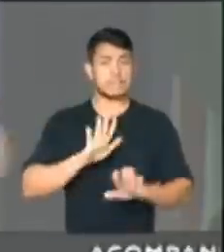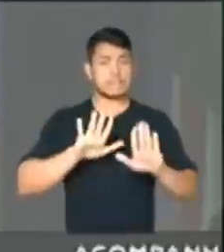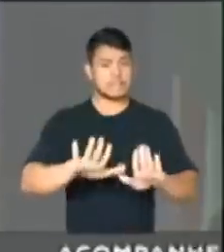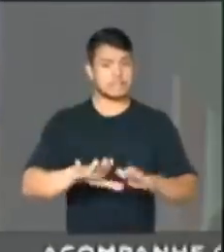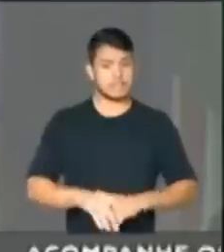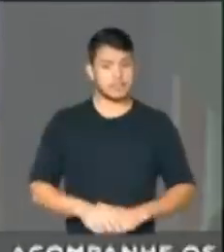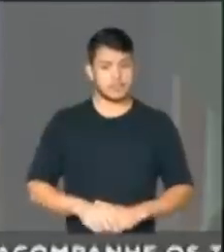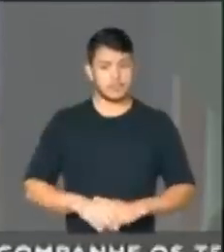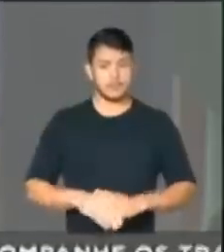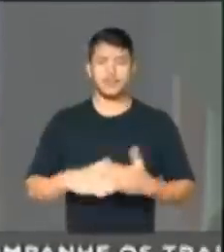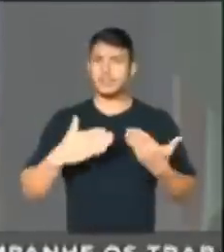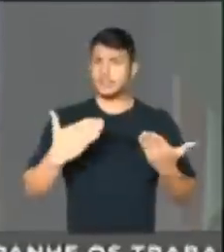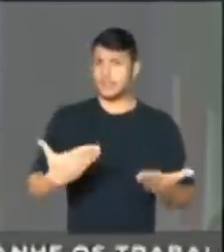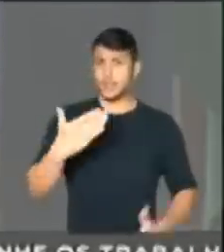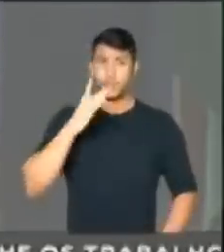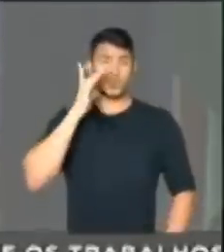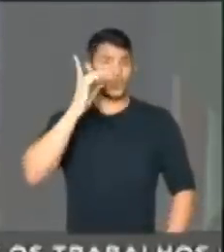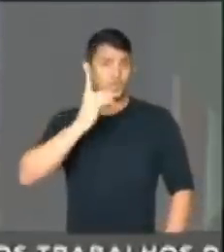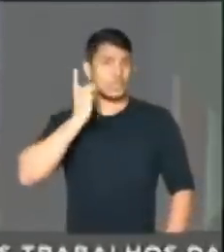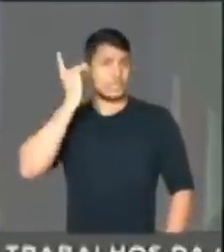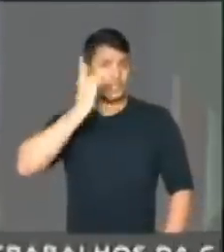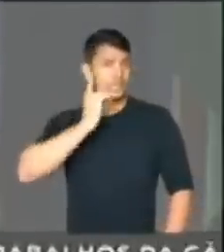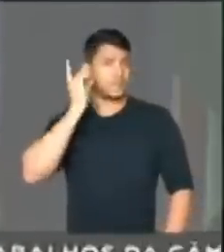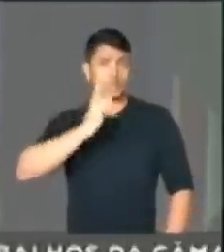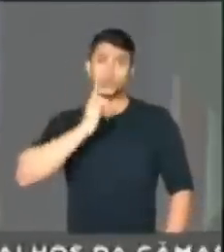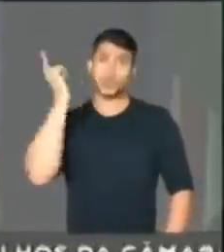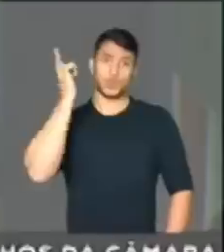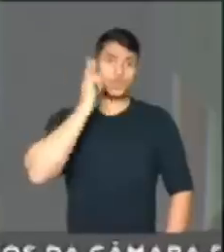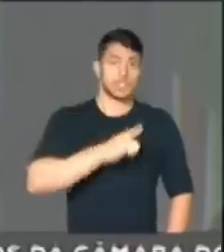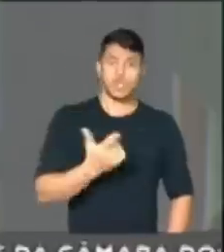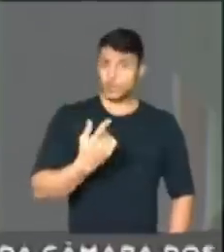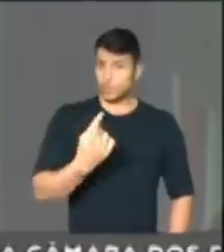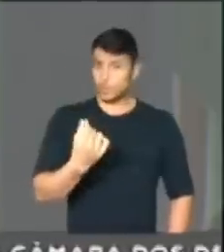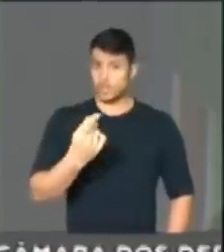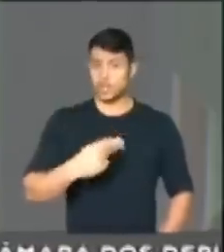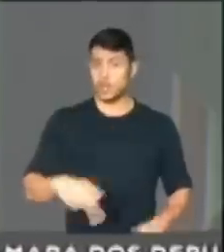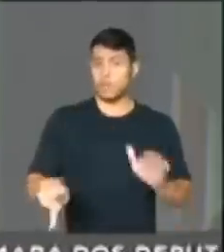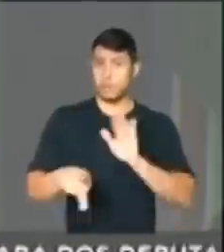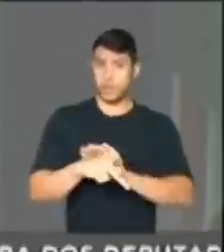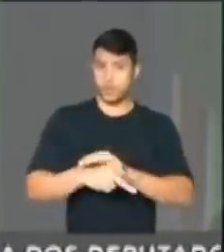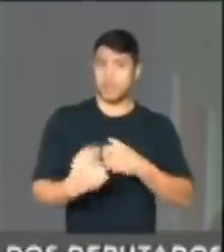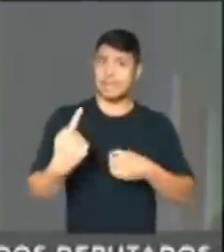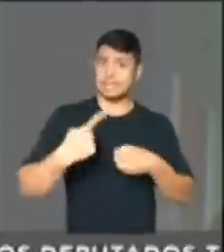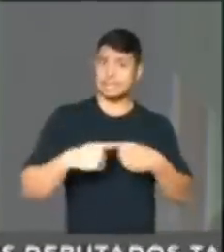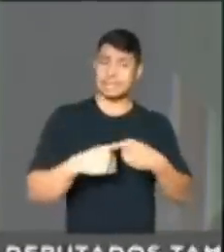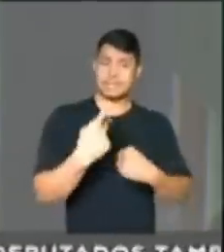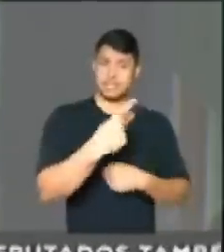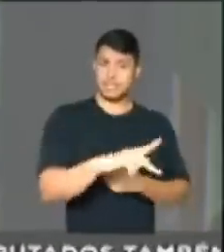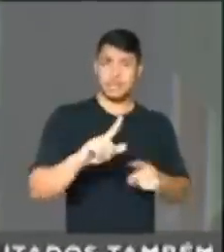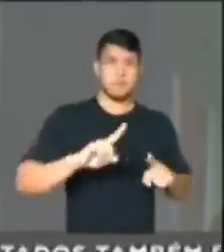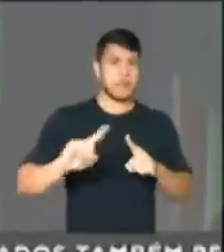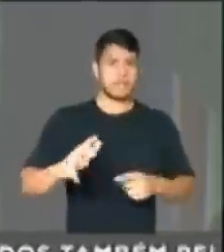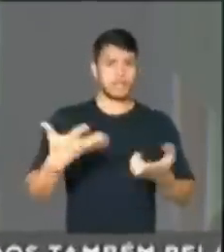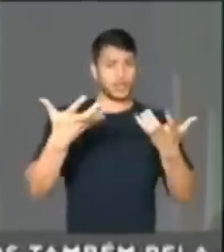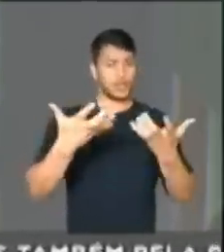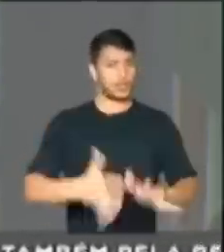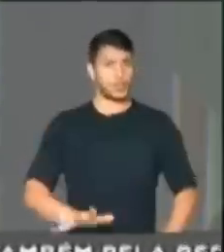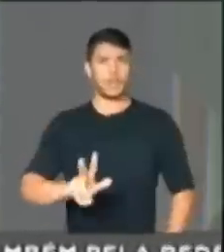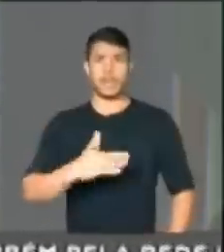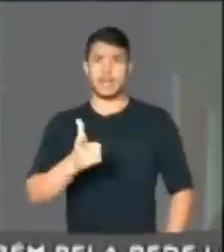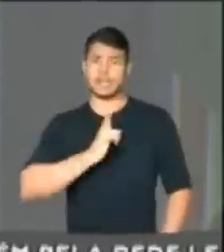que o deputado está conquistando um recurso para a sua cidade, mas não quer que o nome dele apareça.